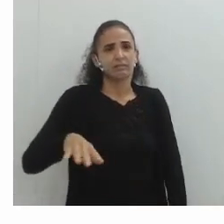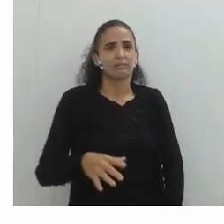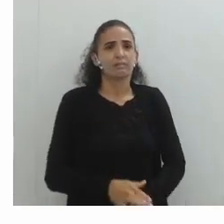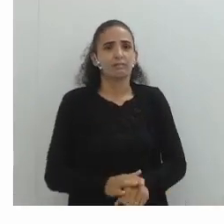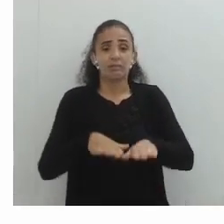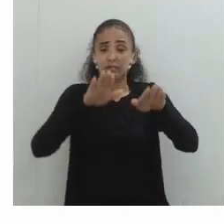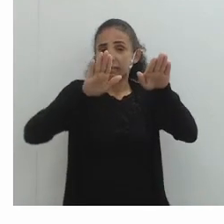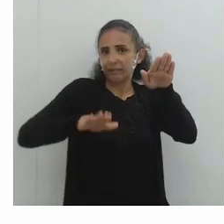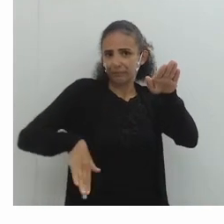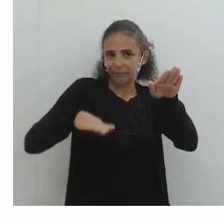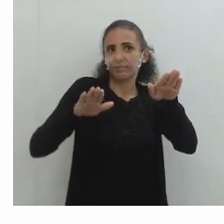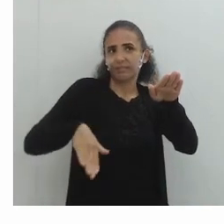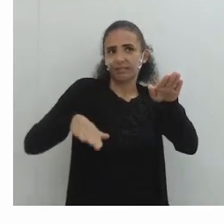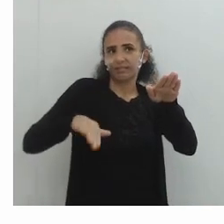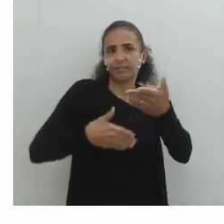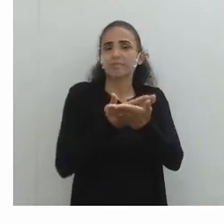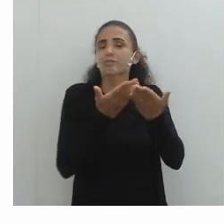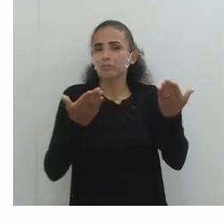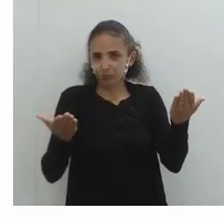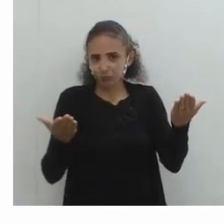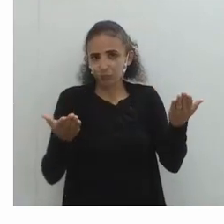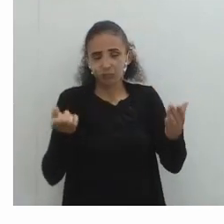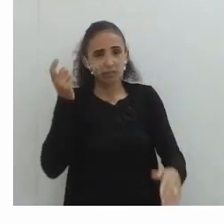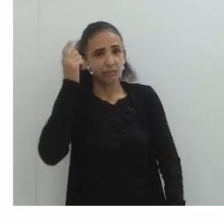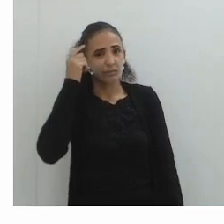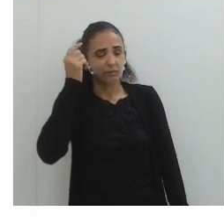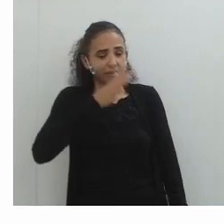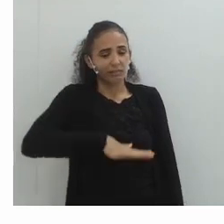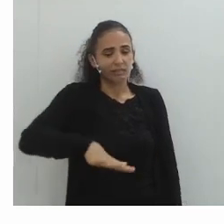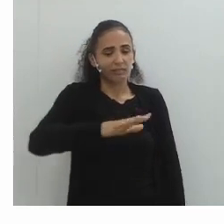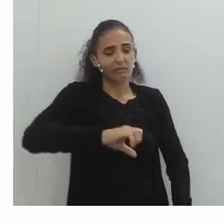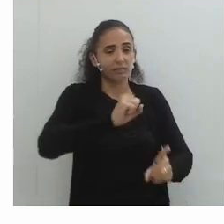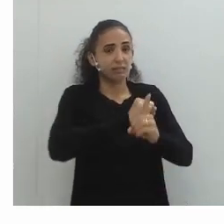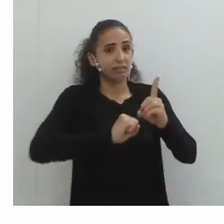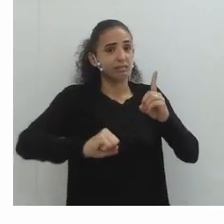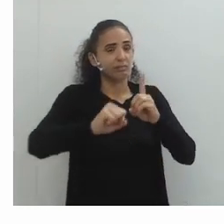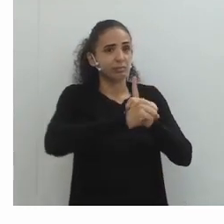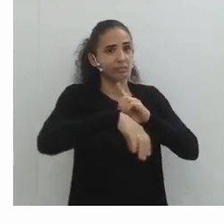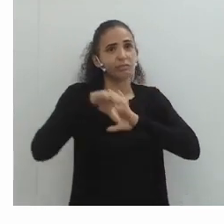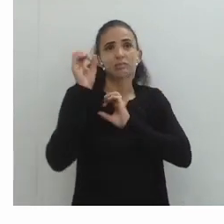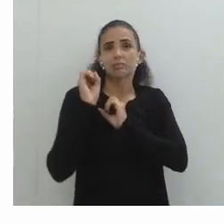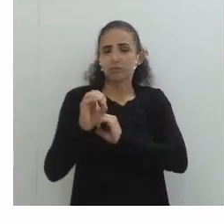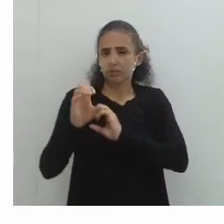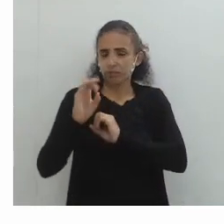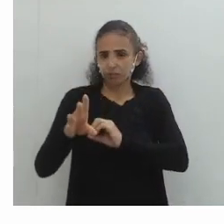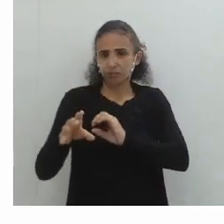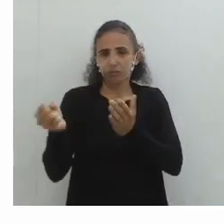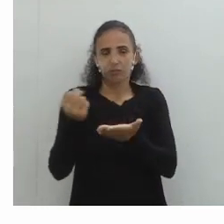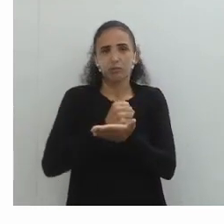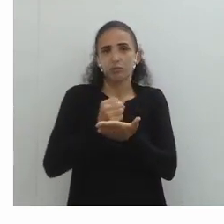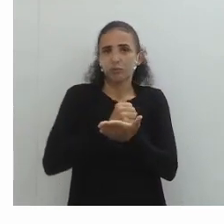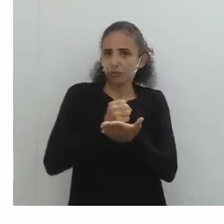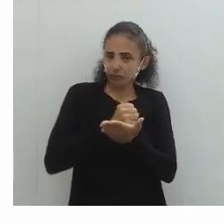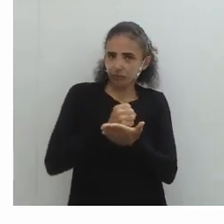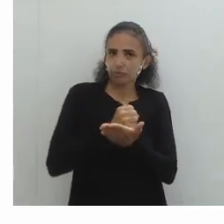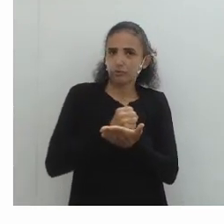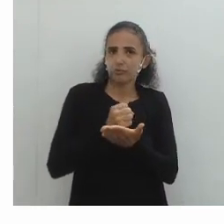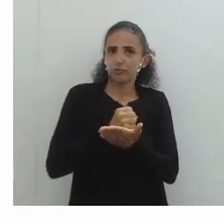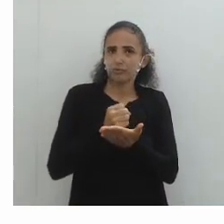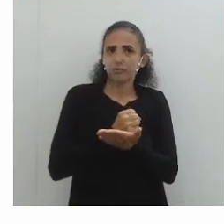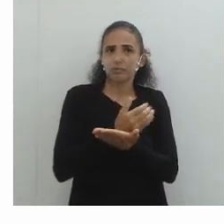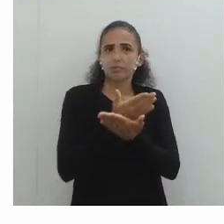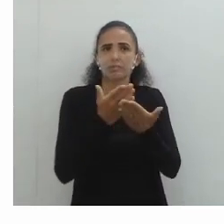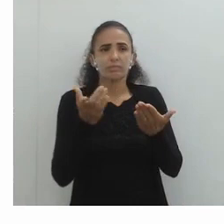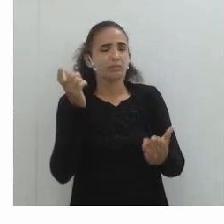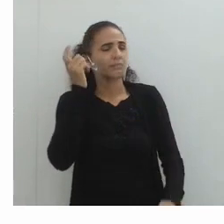agora. Né? Os espaços educativos. Jogos educativos, onde é